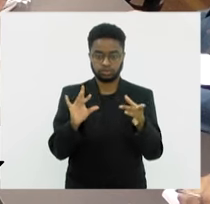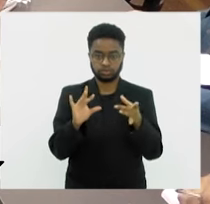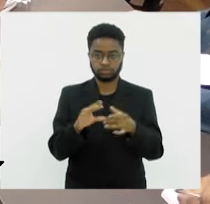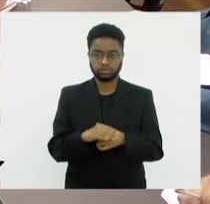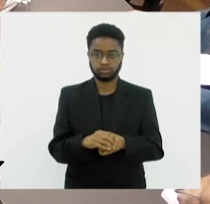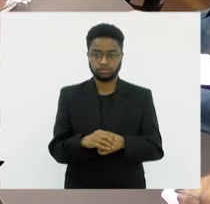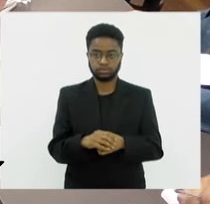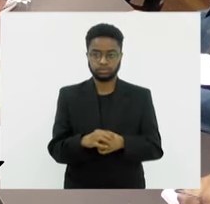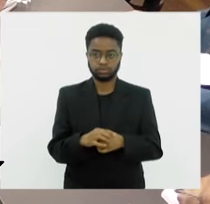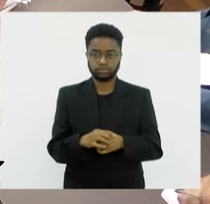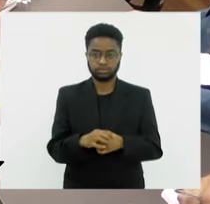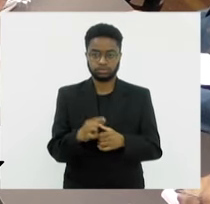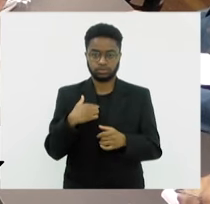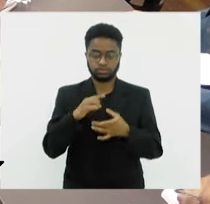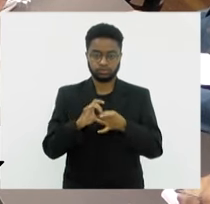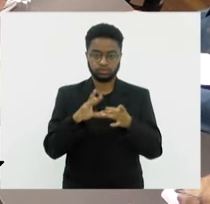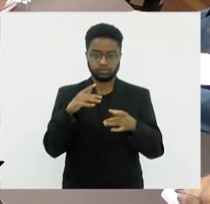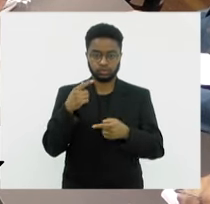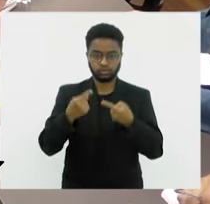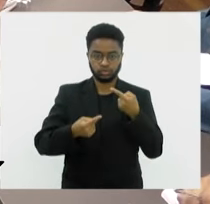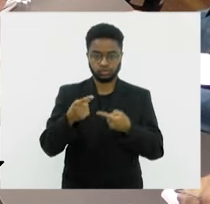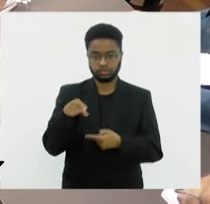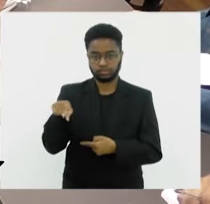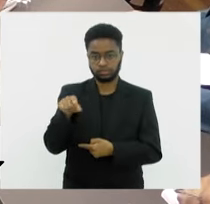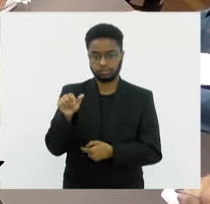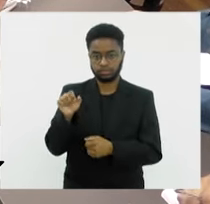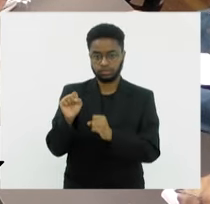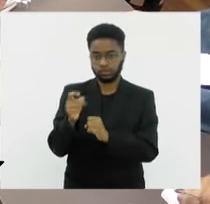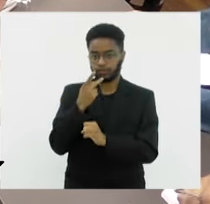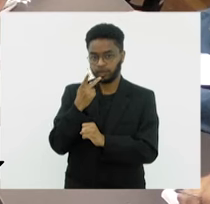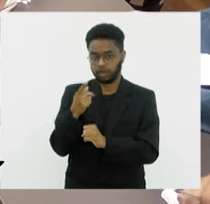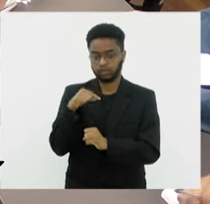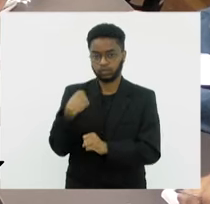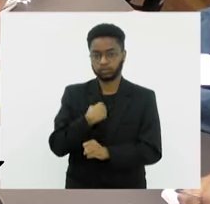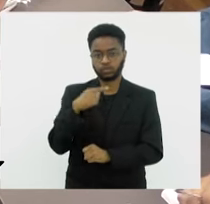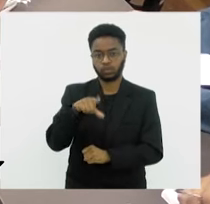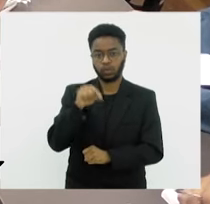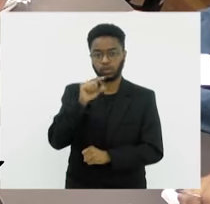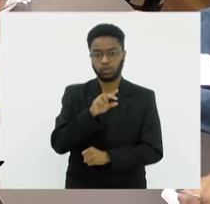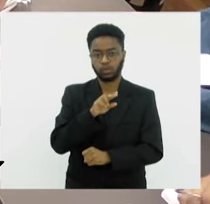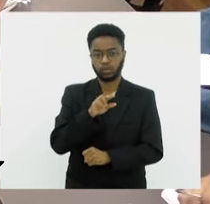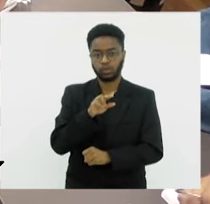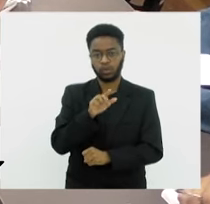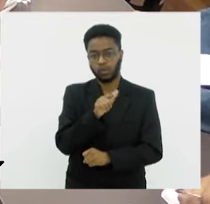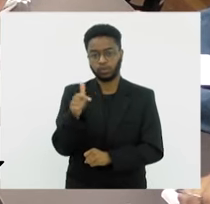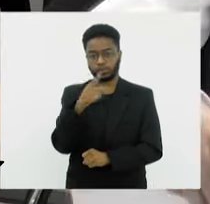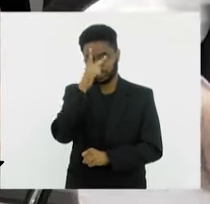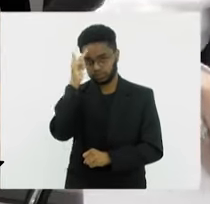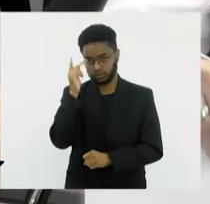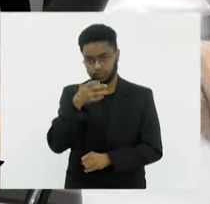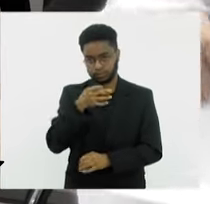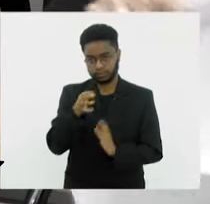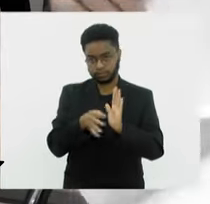Eu vou botar em discussão, passar a palavra para a Vossa Excelência, a gente designa um novo parecerista conforme Vossa